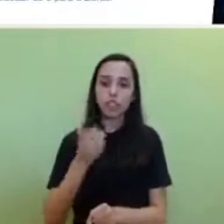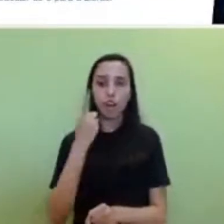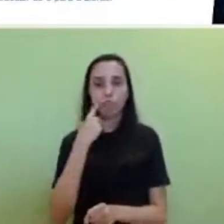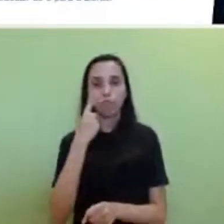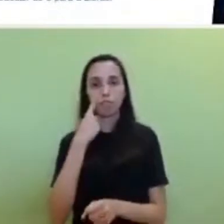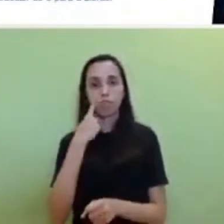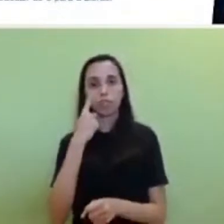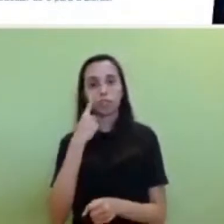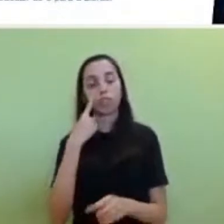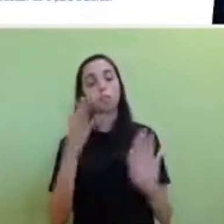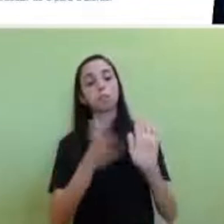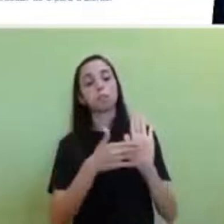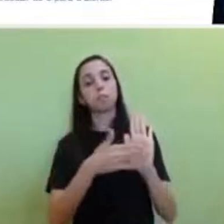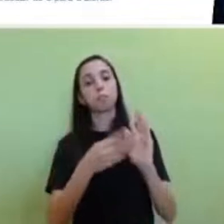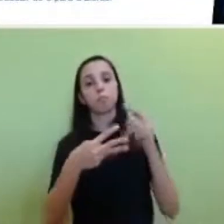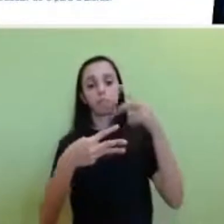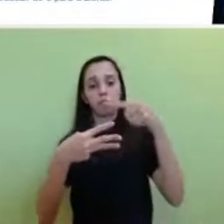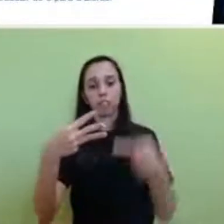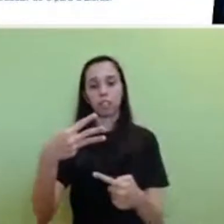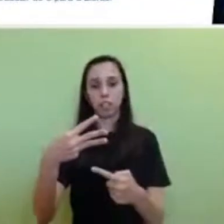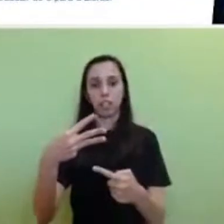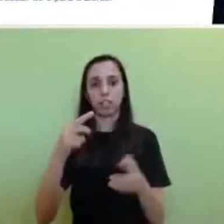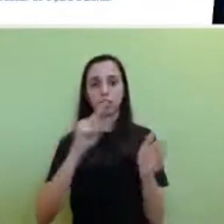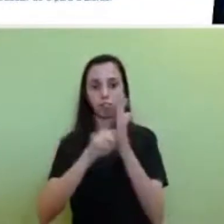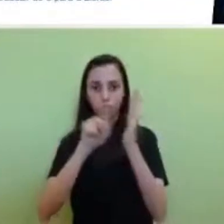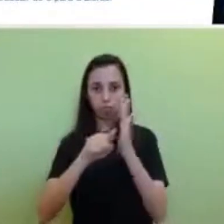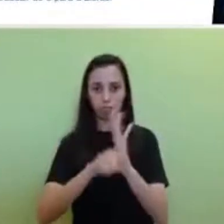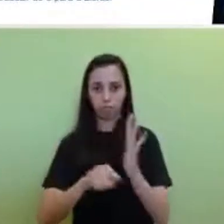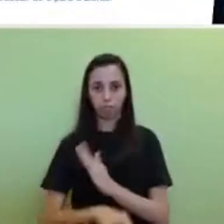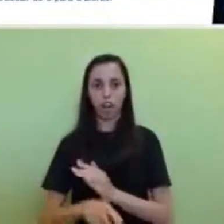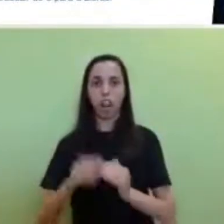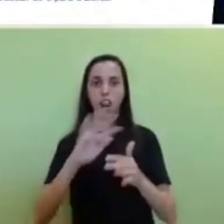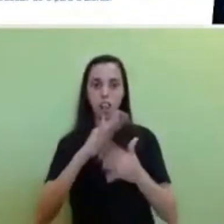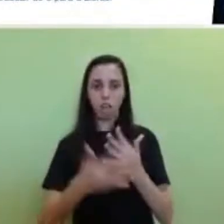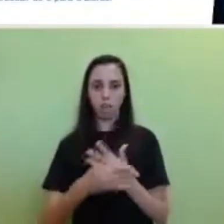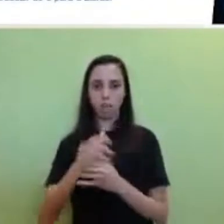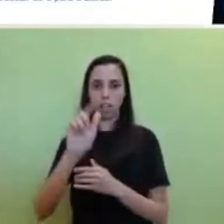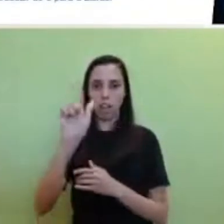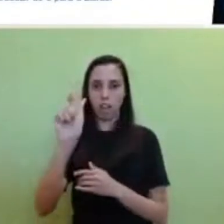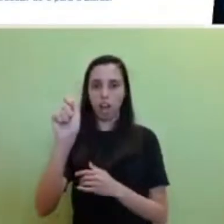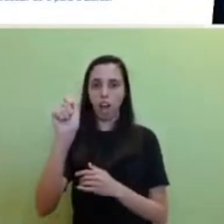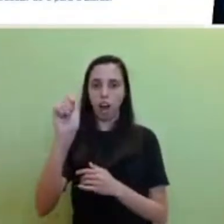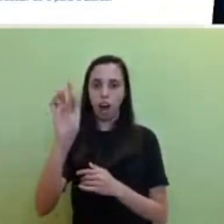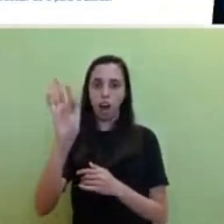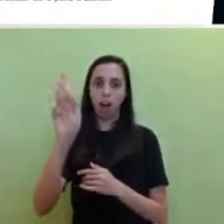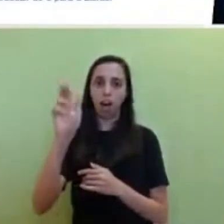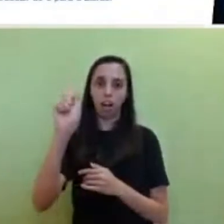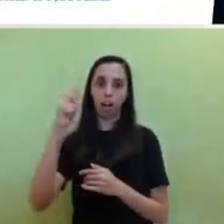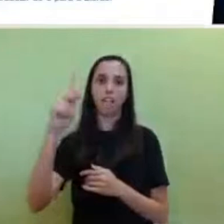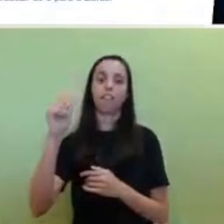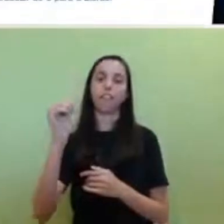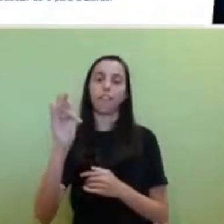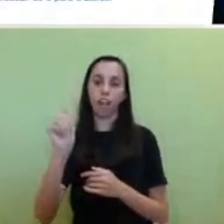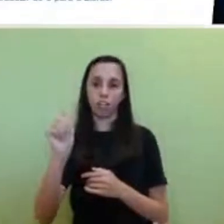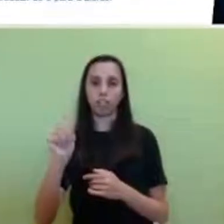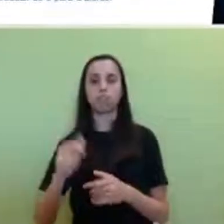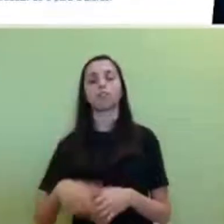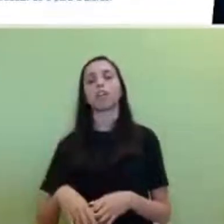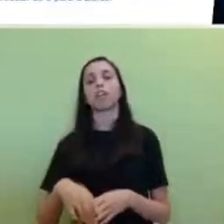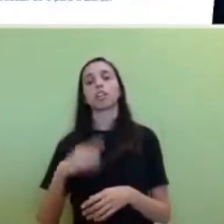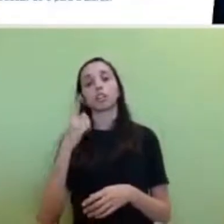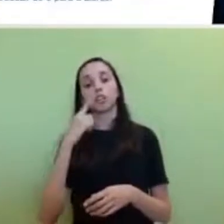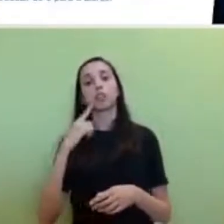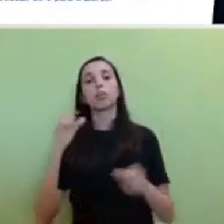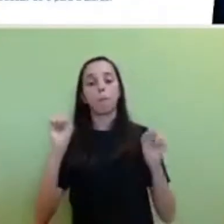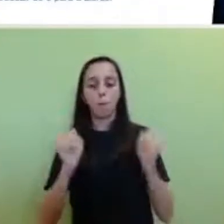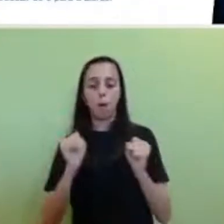Eu propus três perguntas, né? Será que a Libras é ágrafa? A gente viu que não, que ela pode ser escrita. No Brasil,